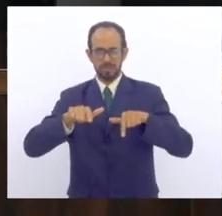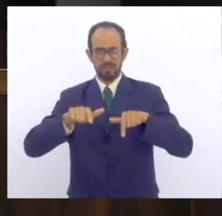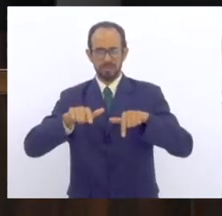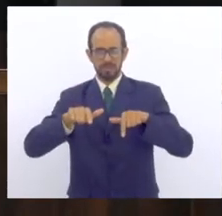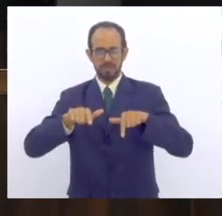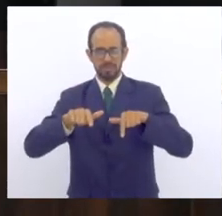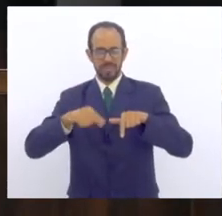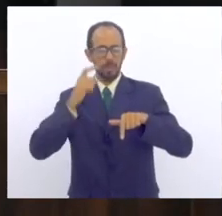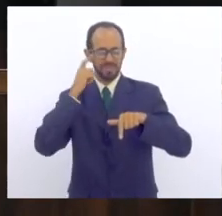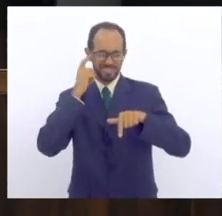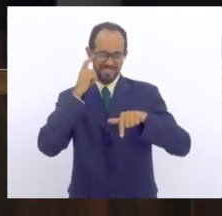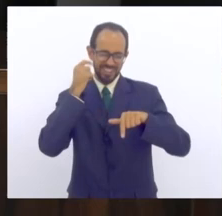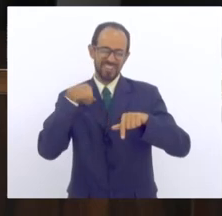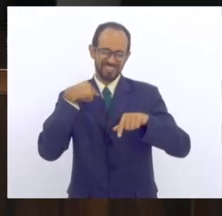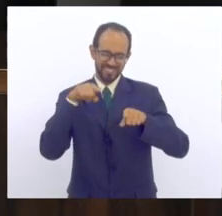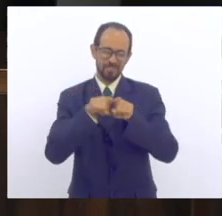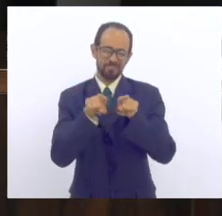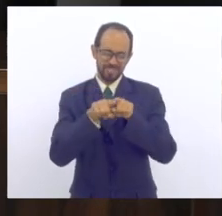aceitei